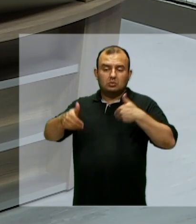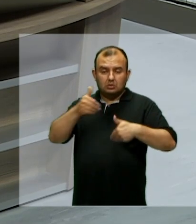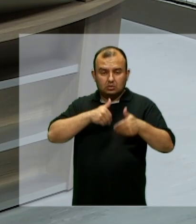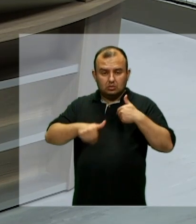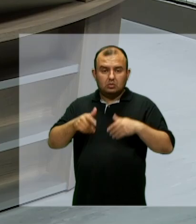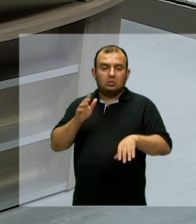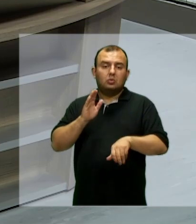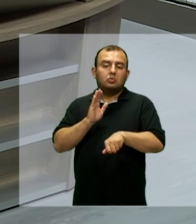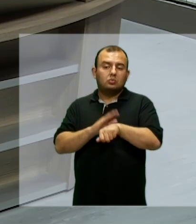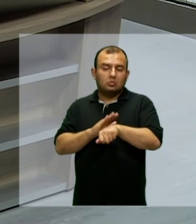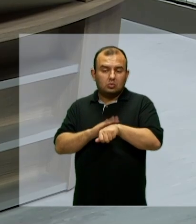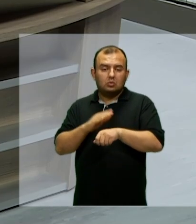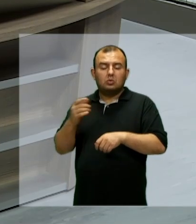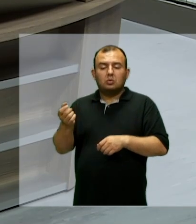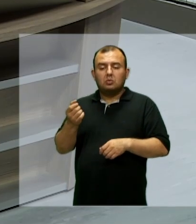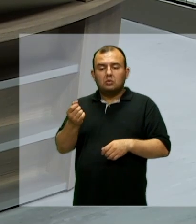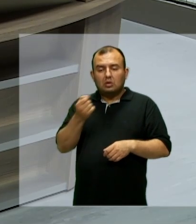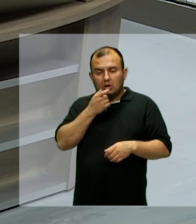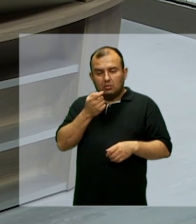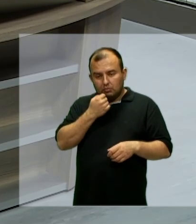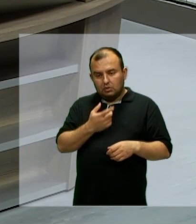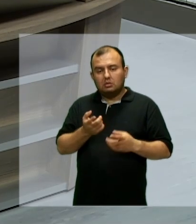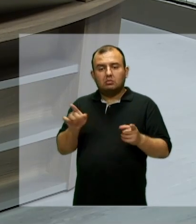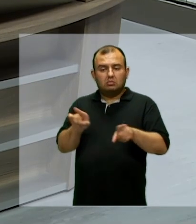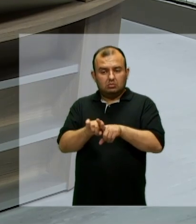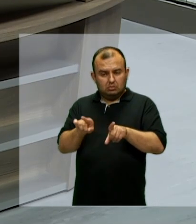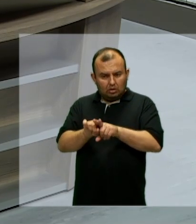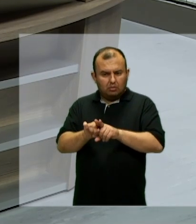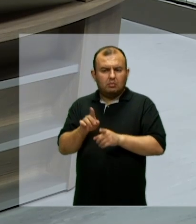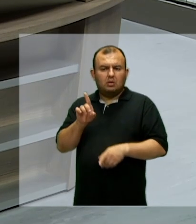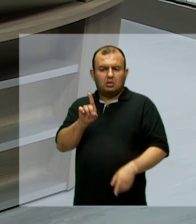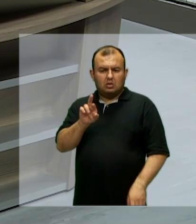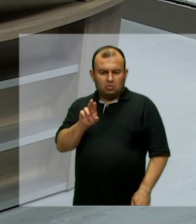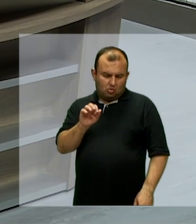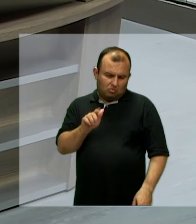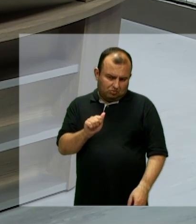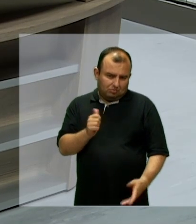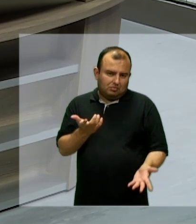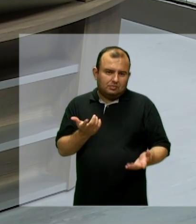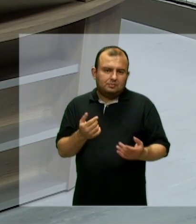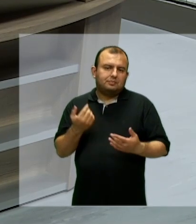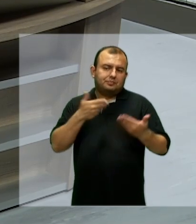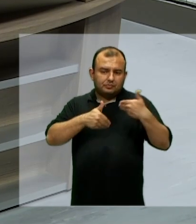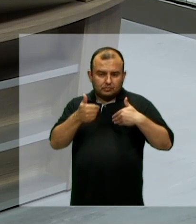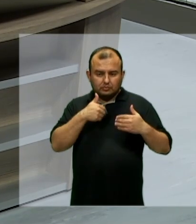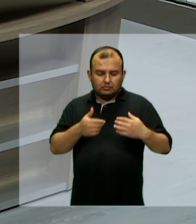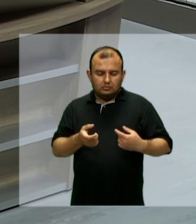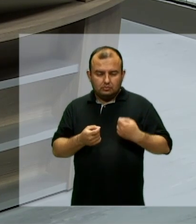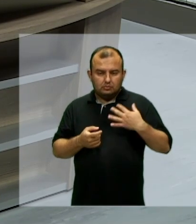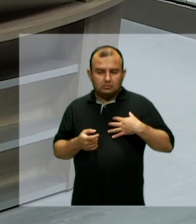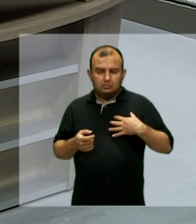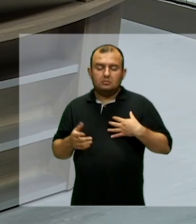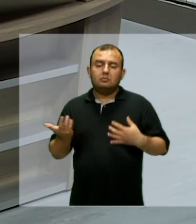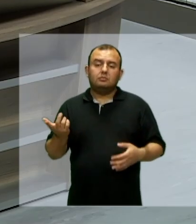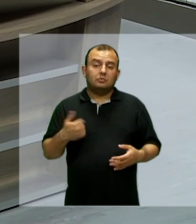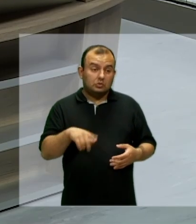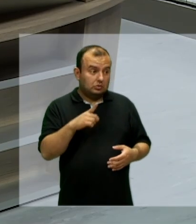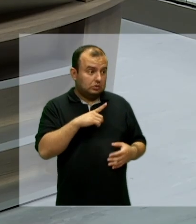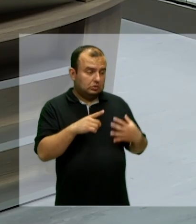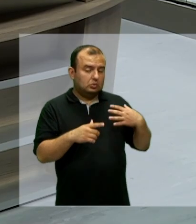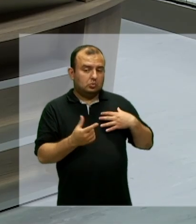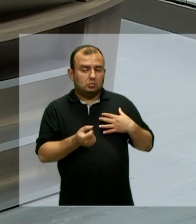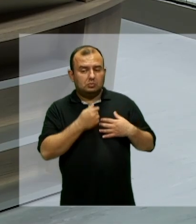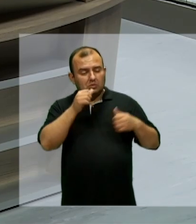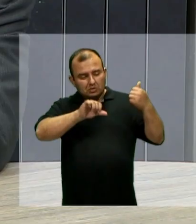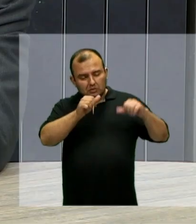tratamento, a quantidade de drogas ingeridas e tudo mais para tratar esse tumor, né? Quando eu tenho um tumor, eu tenho que avaliar